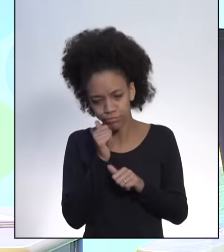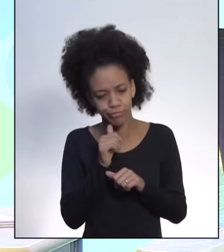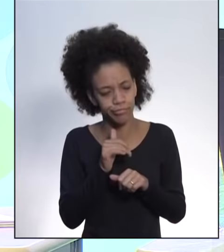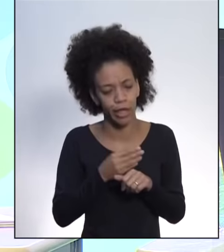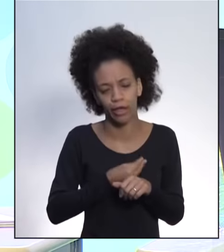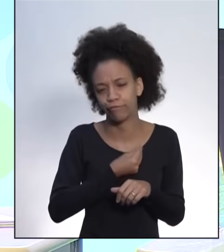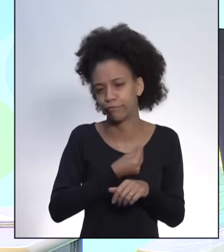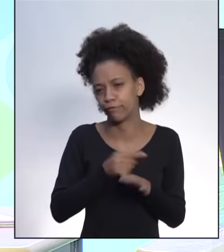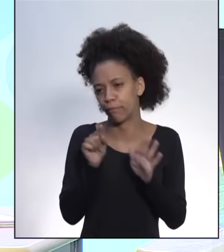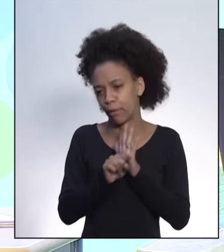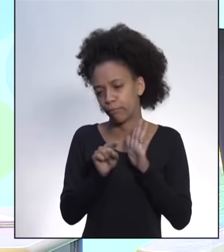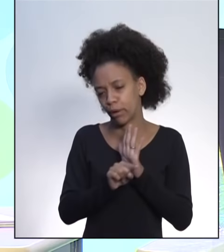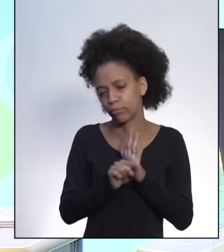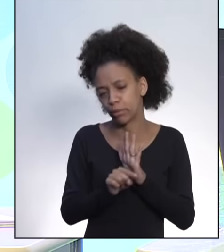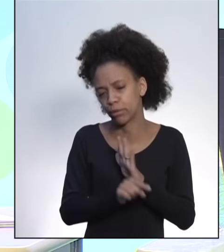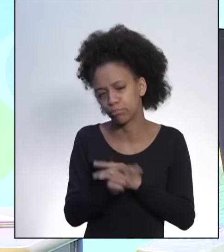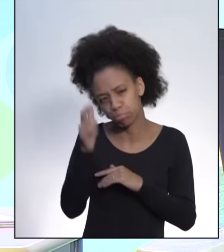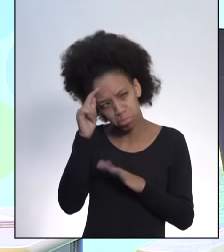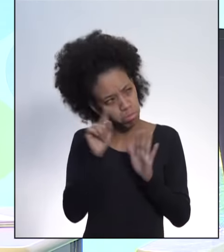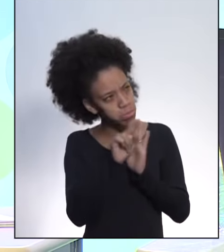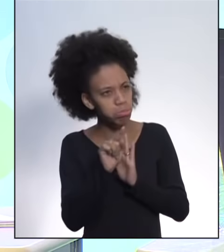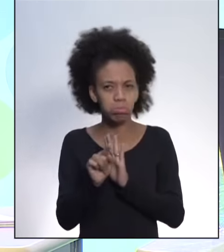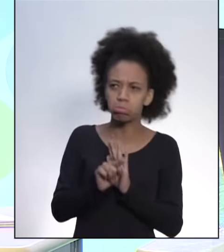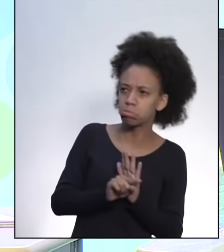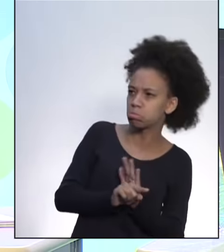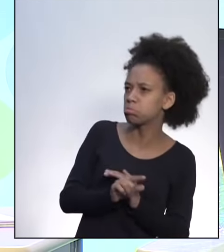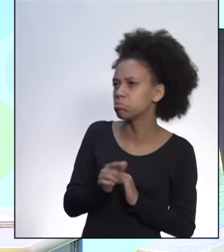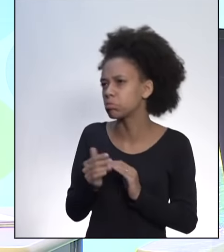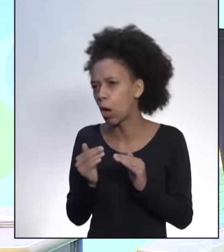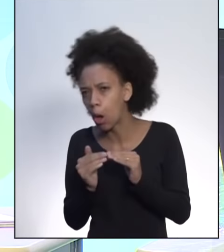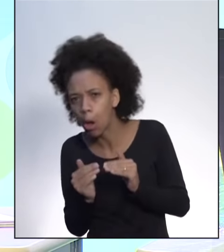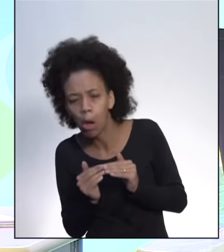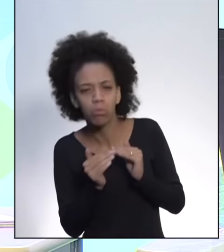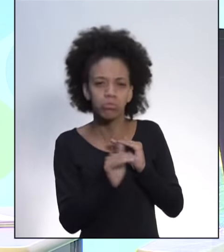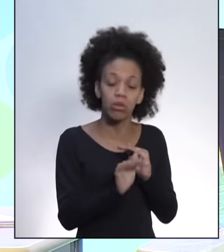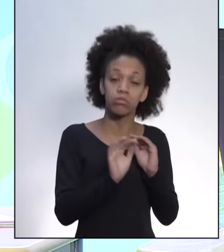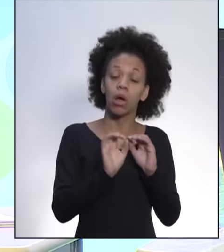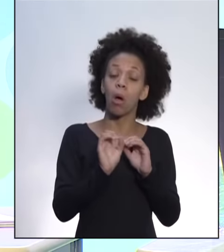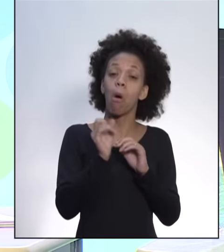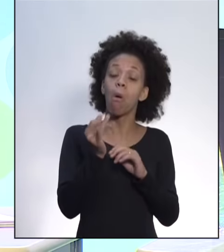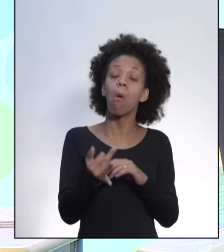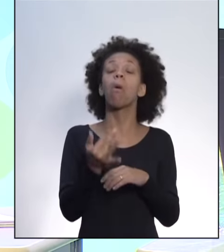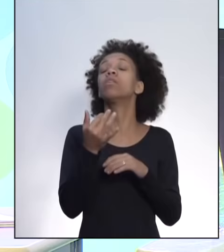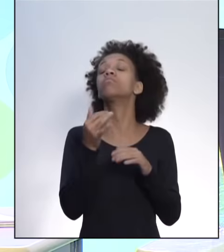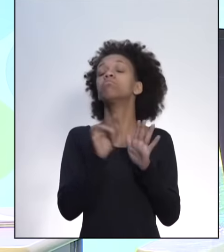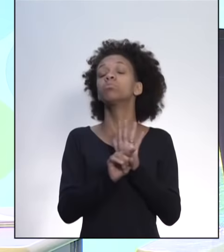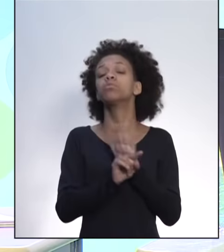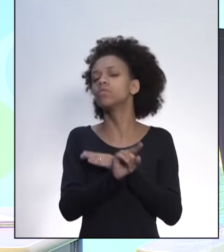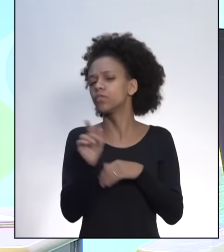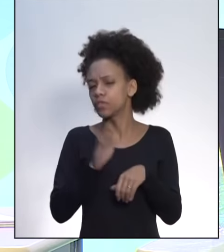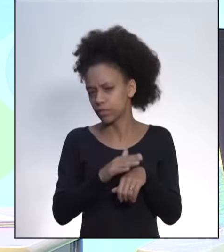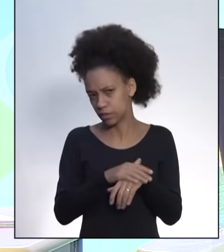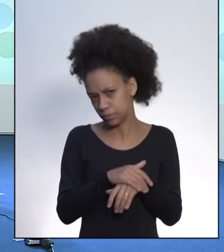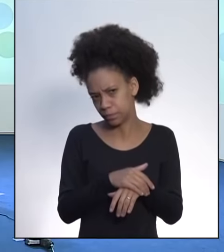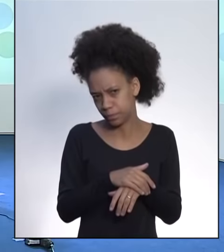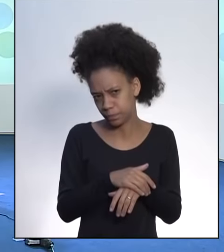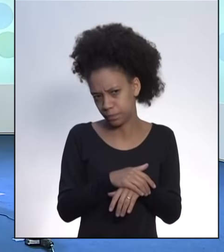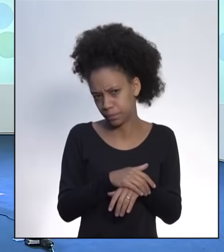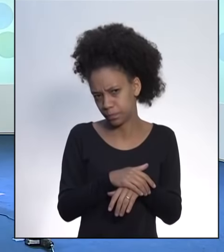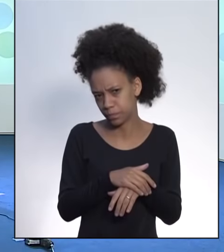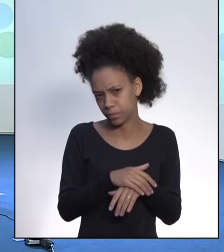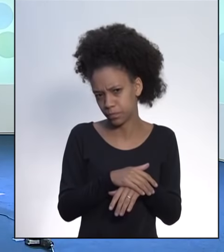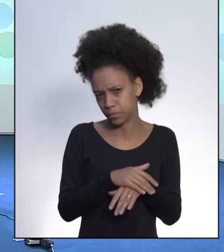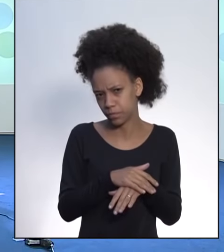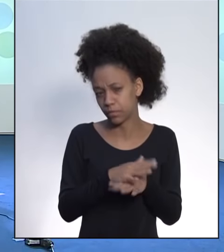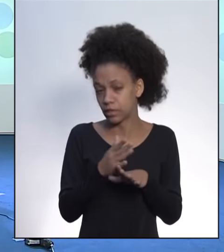pergunta sobre as coisas da vida coisa que a gente concorda com as coisas discorda quase perguntas você faria se chama aqui é para gente